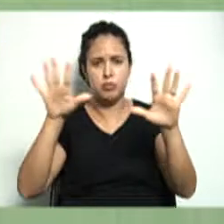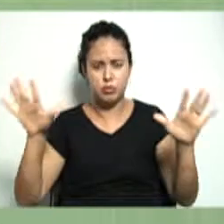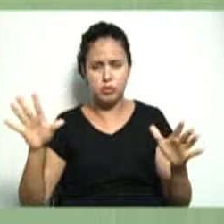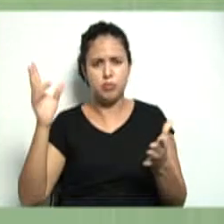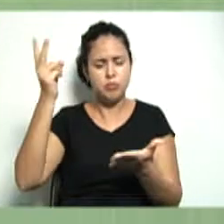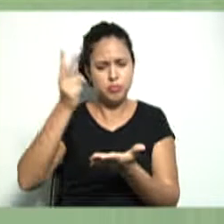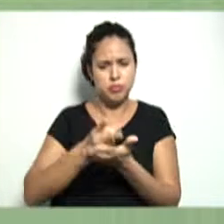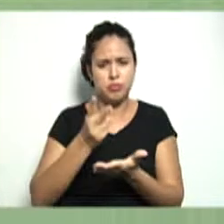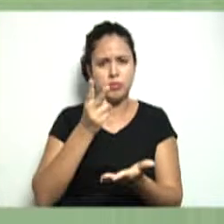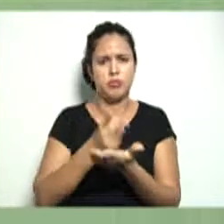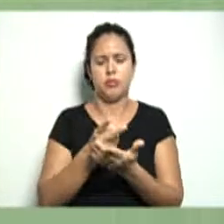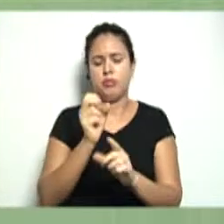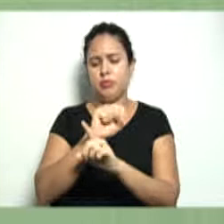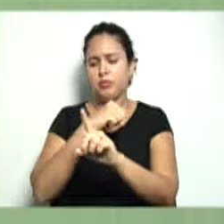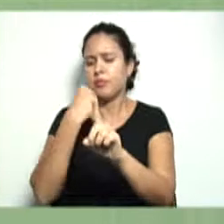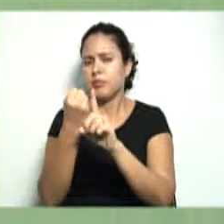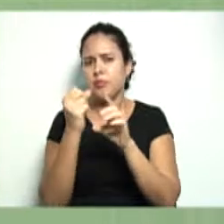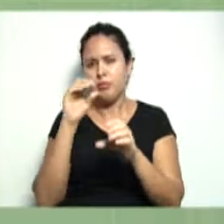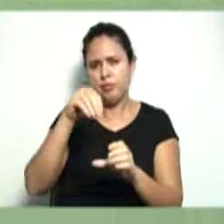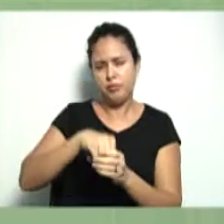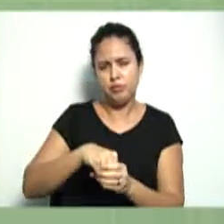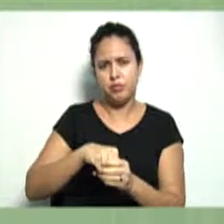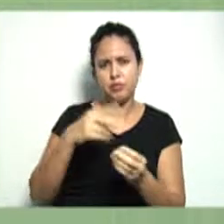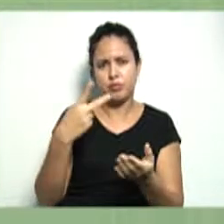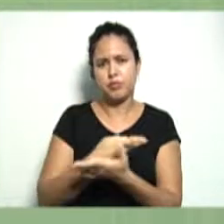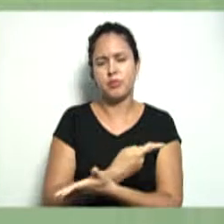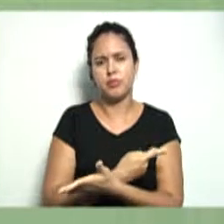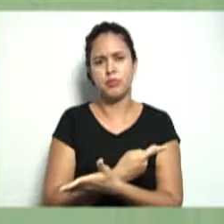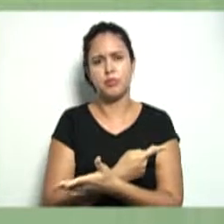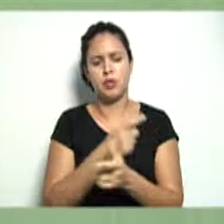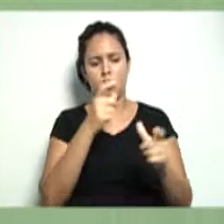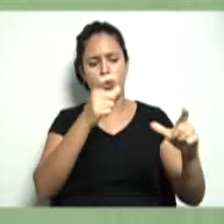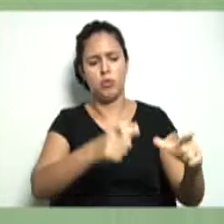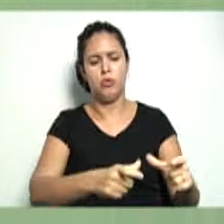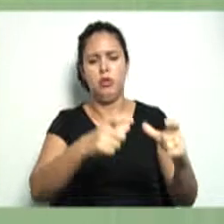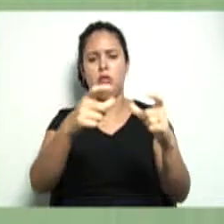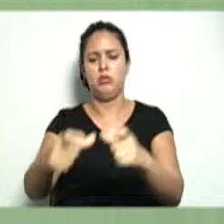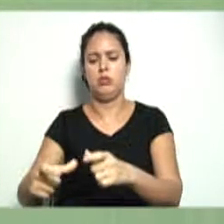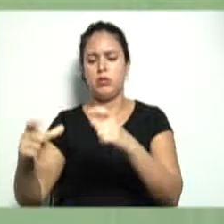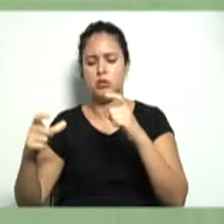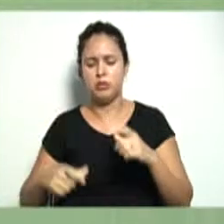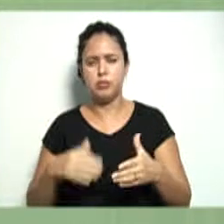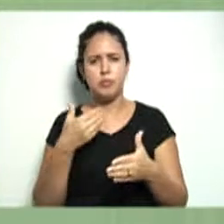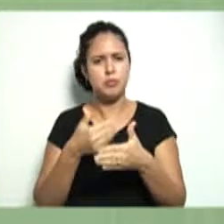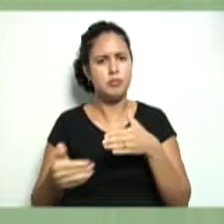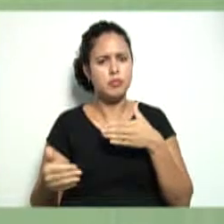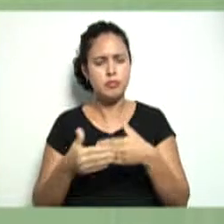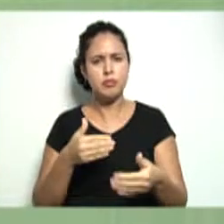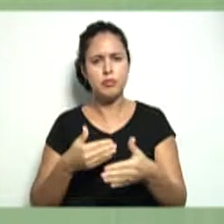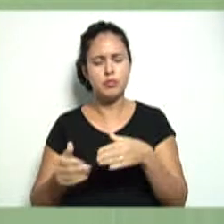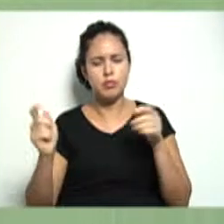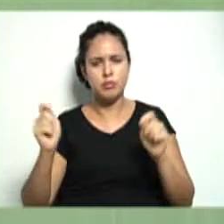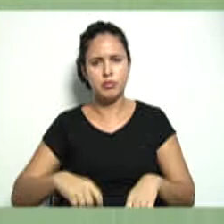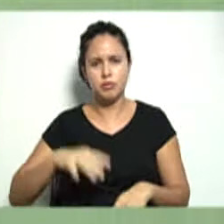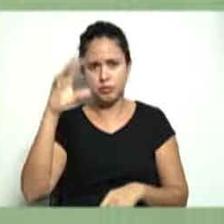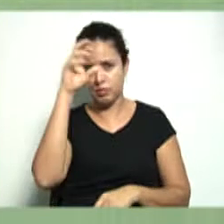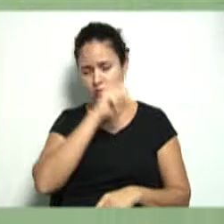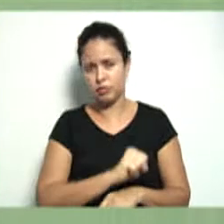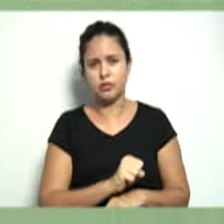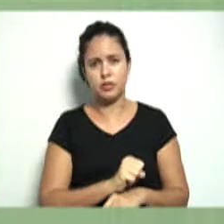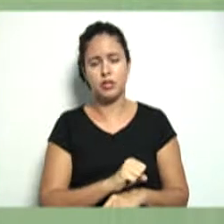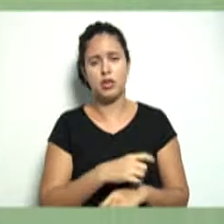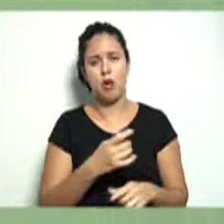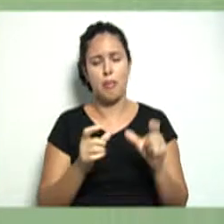na sociedade, né? Então, ela acontece em todo momento. Por causa desse somente